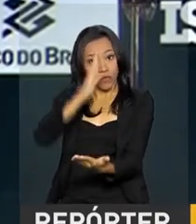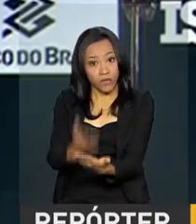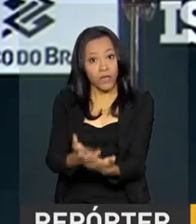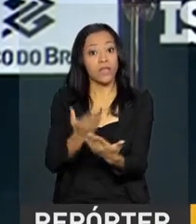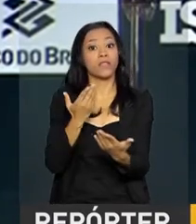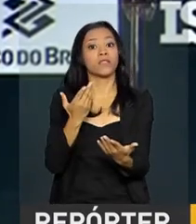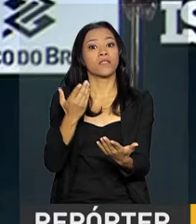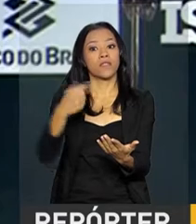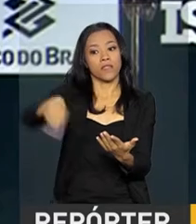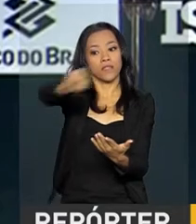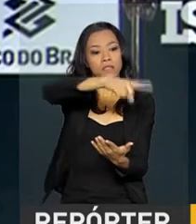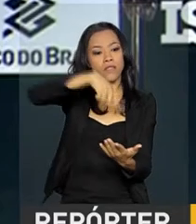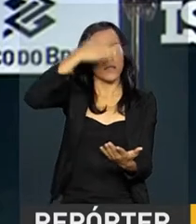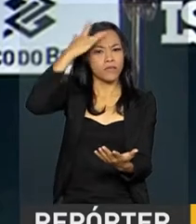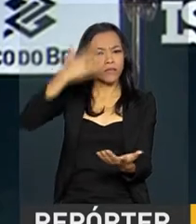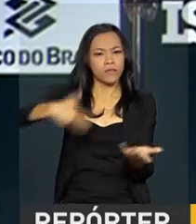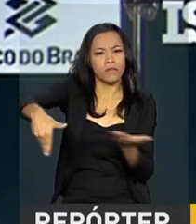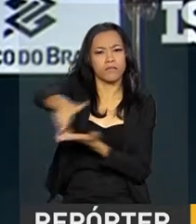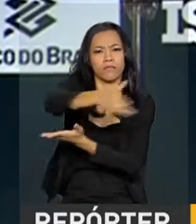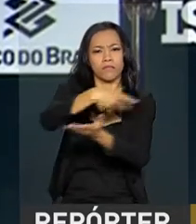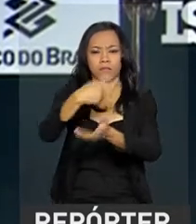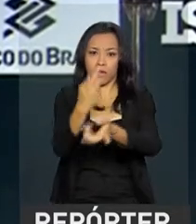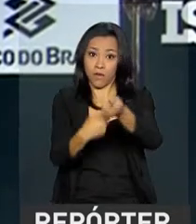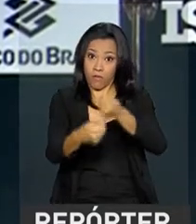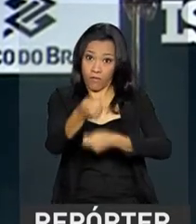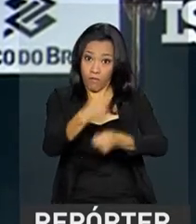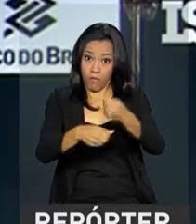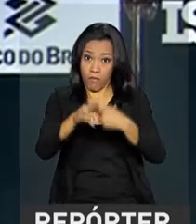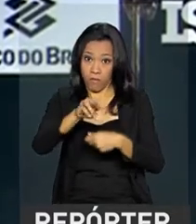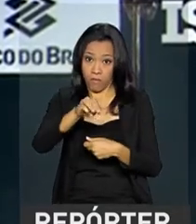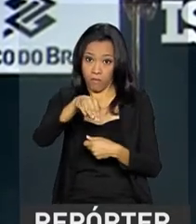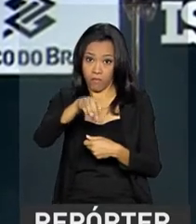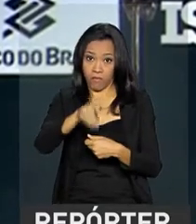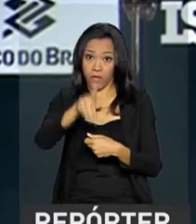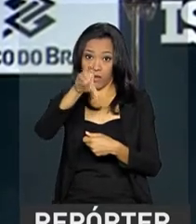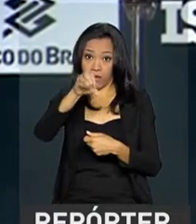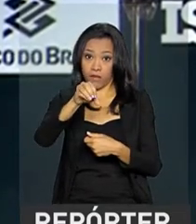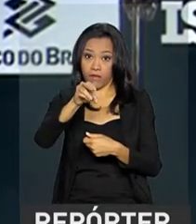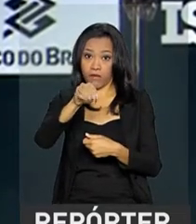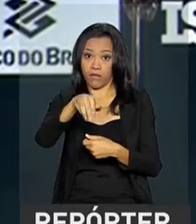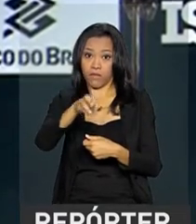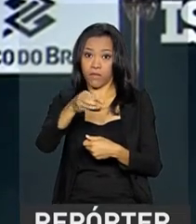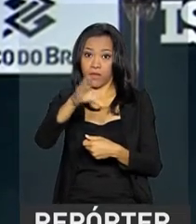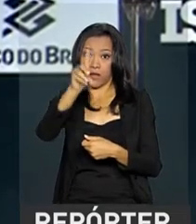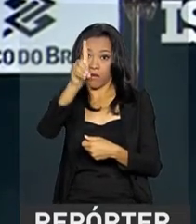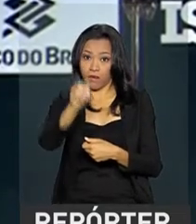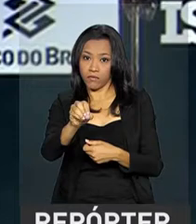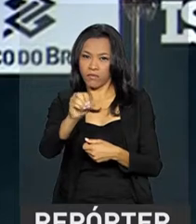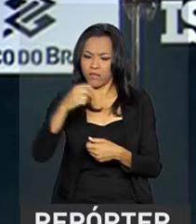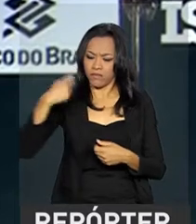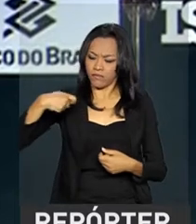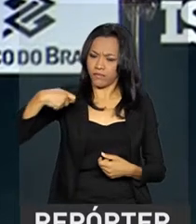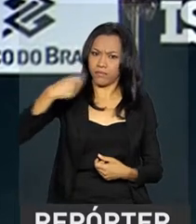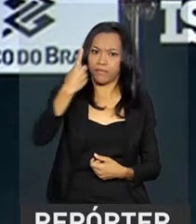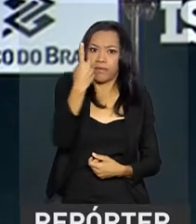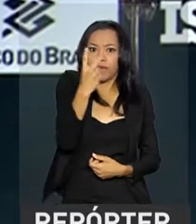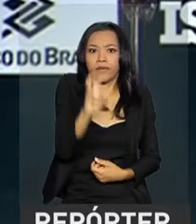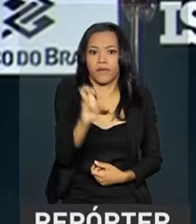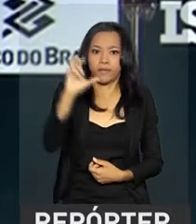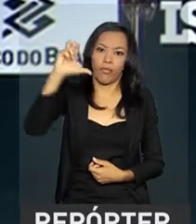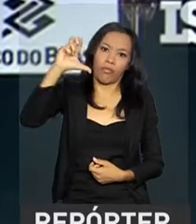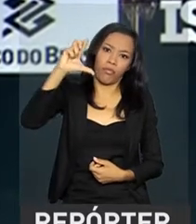dos consumidores, do mercado, dos empresários, voltou a crescer depois de 15 trimestres seguidos de